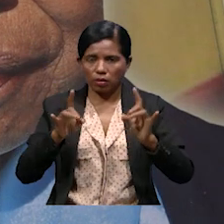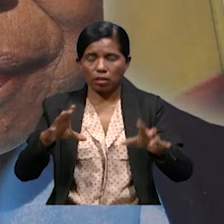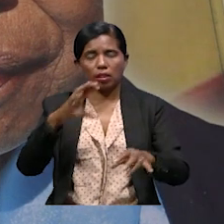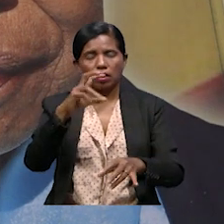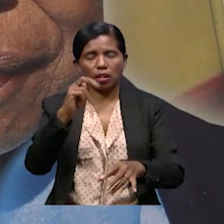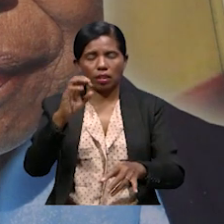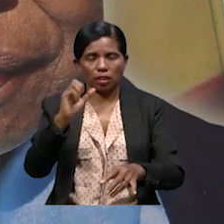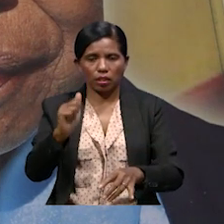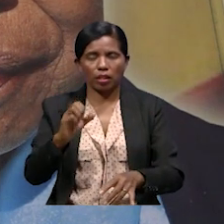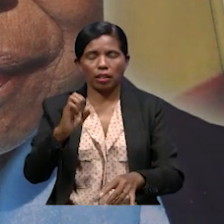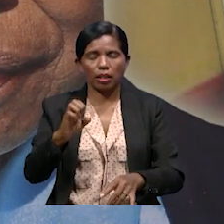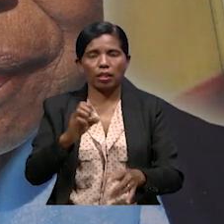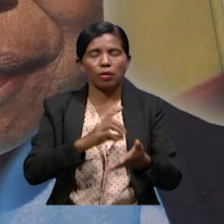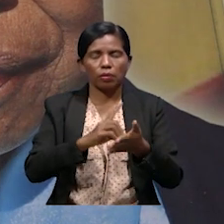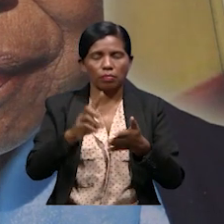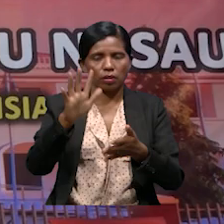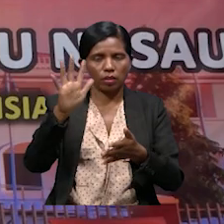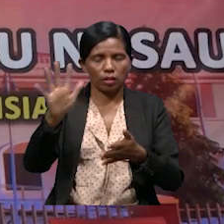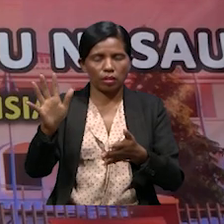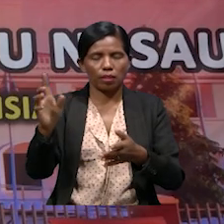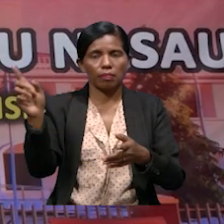na deliberação número